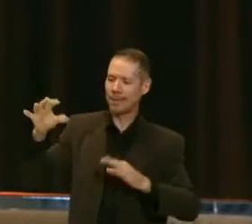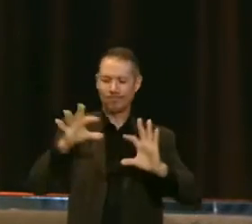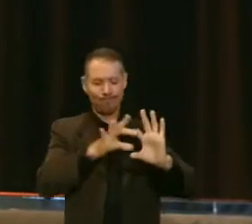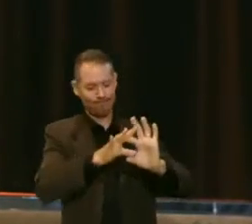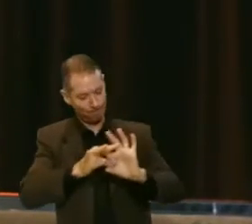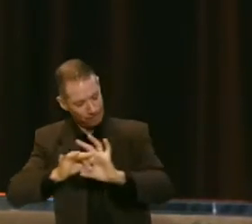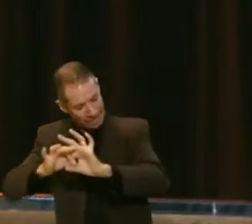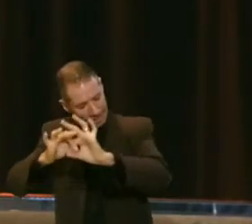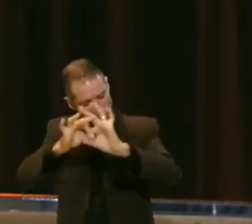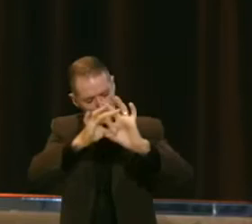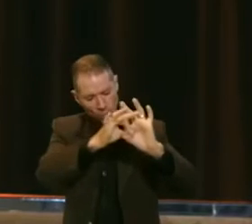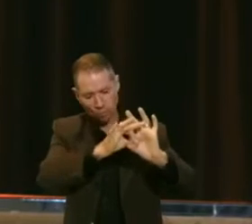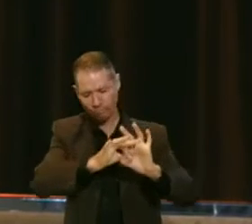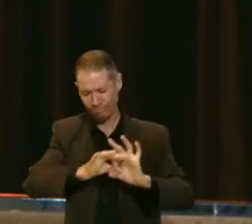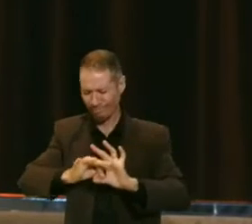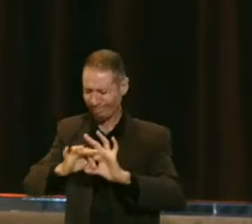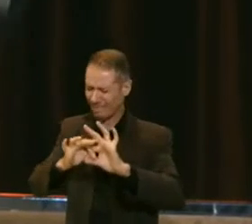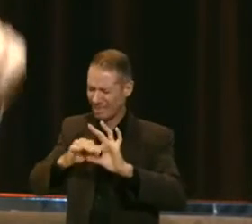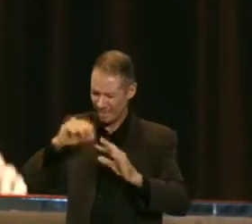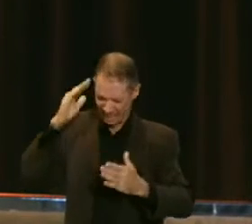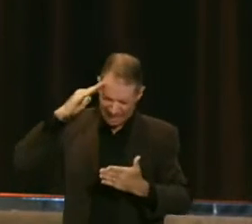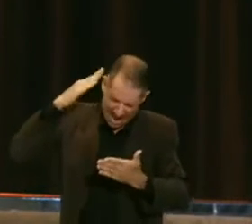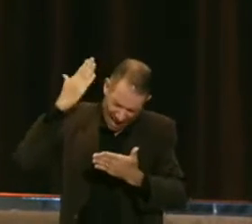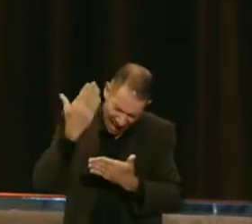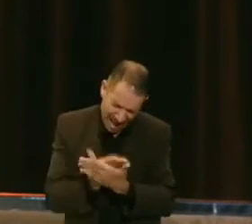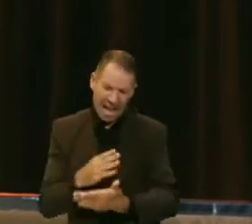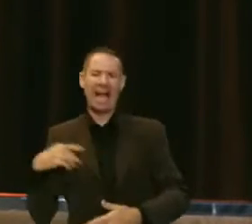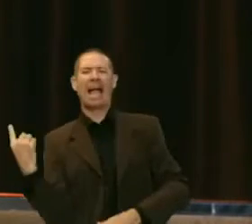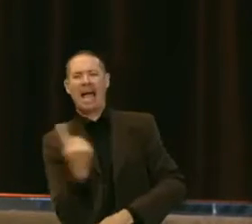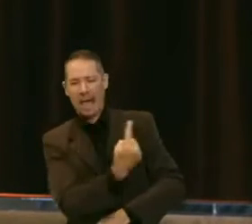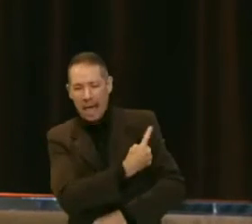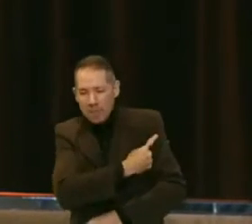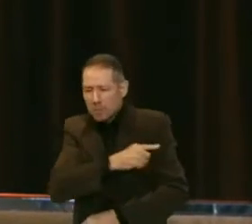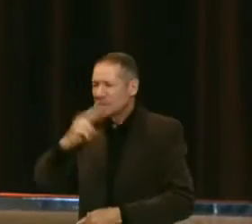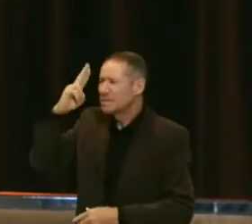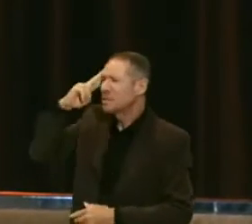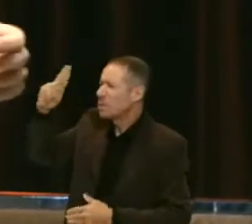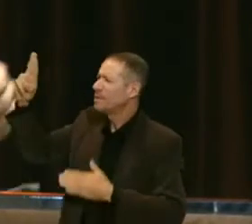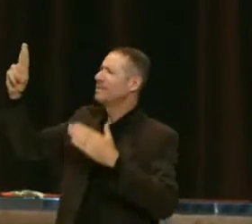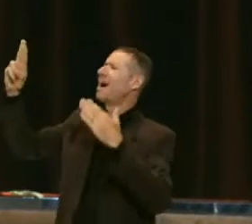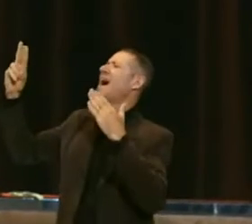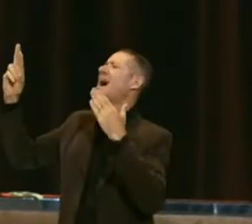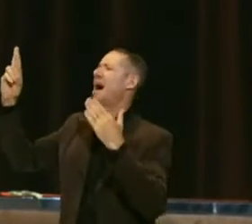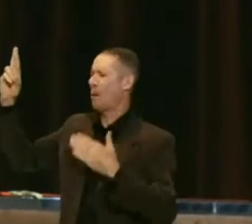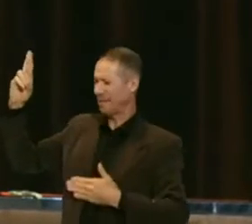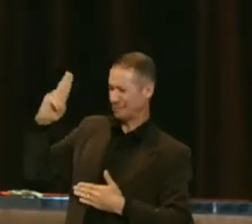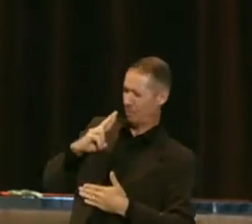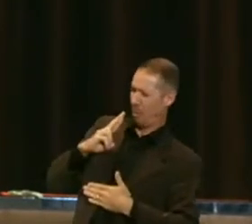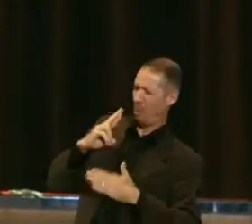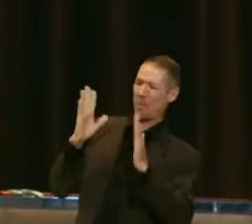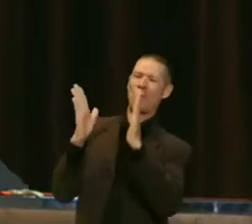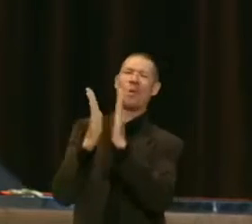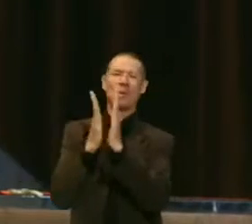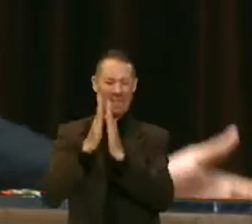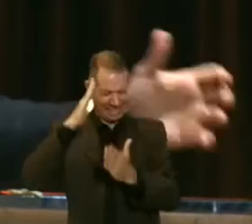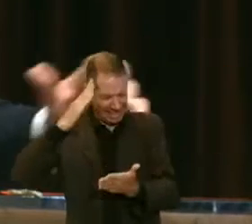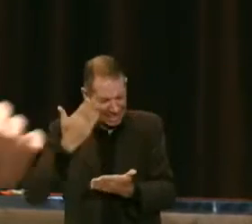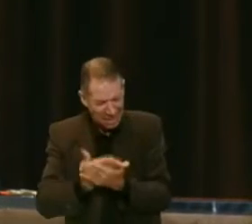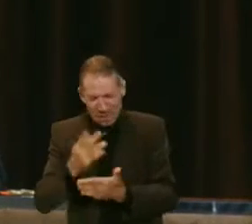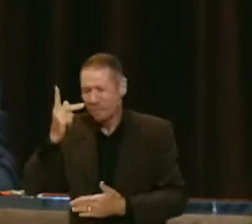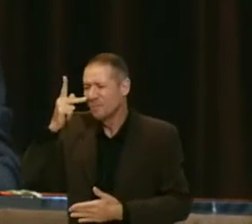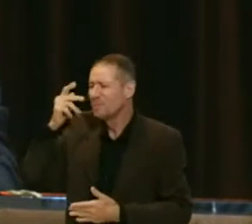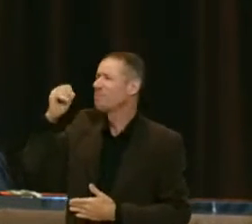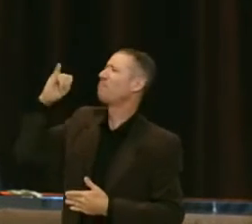hoje porque cremos que o Senhor ouve as nossas orações. Cremos,